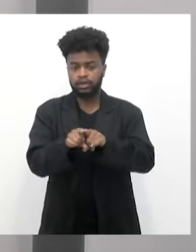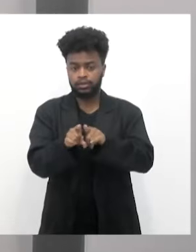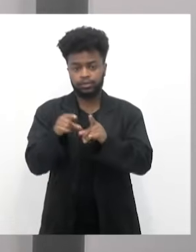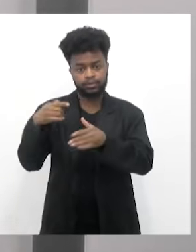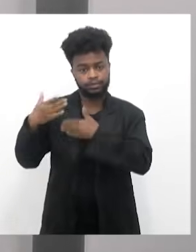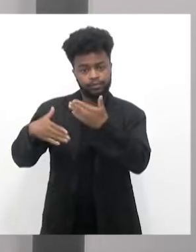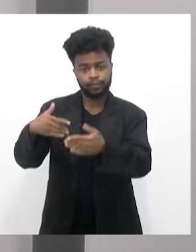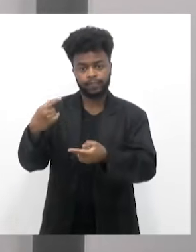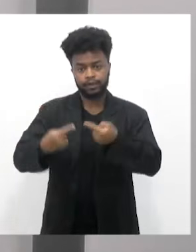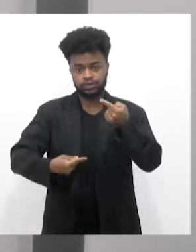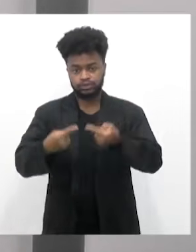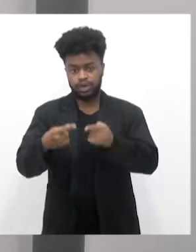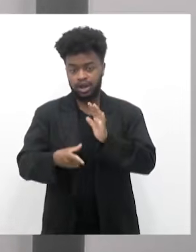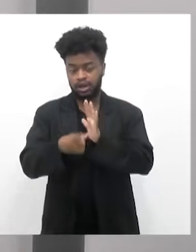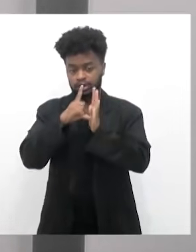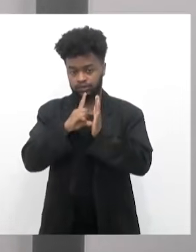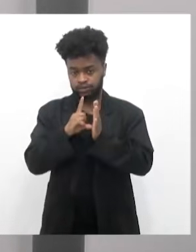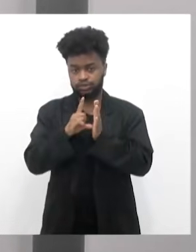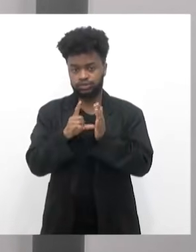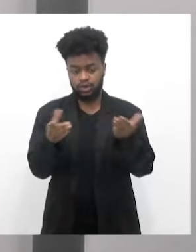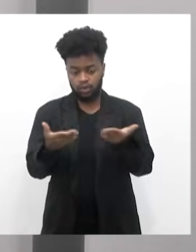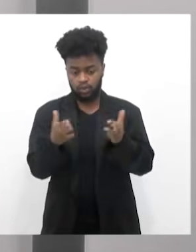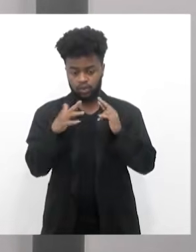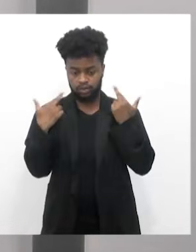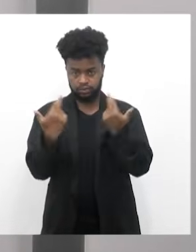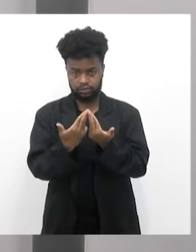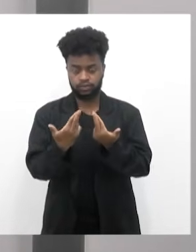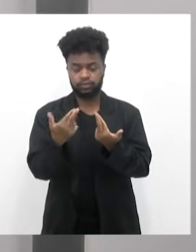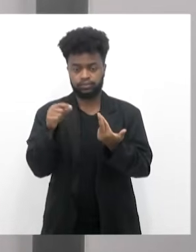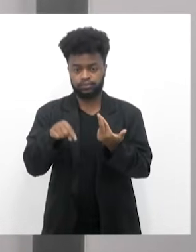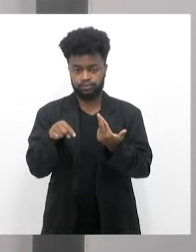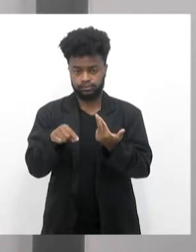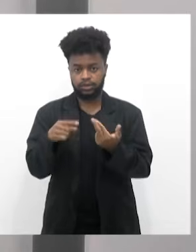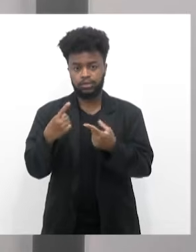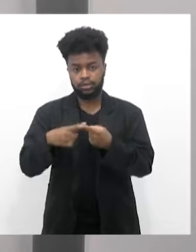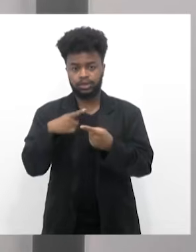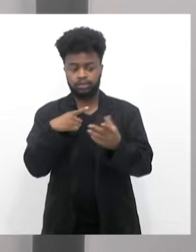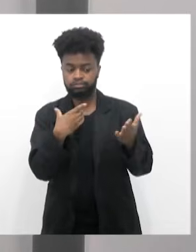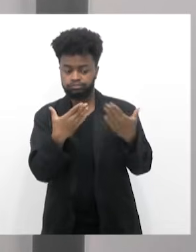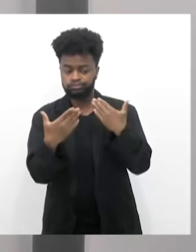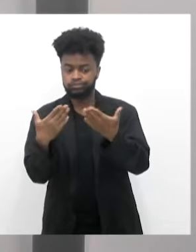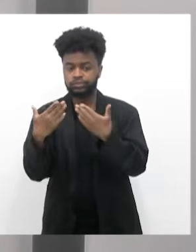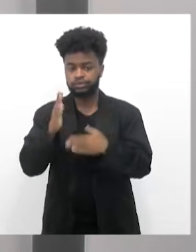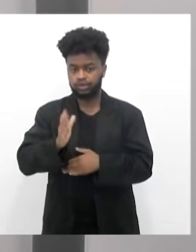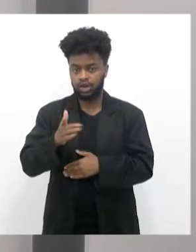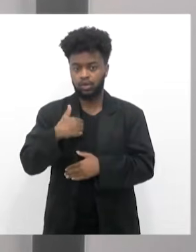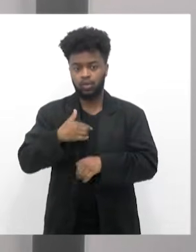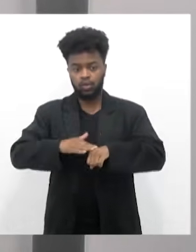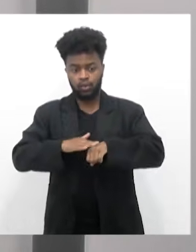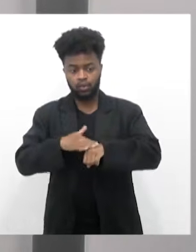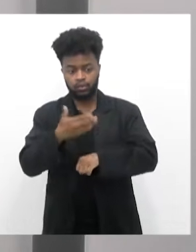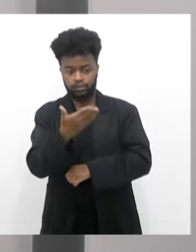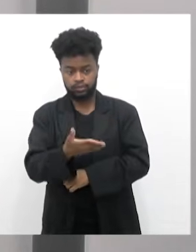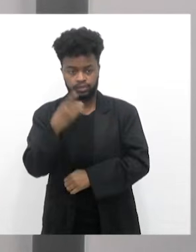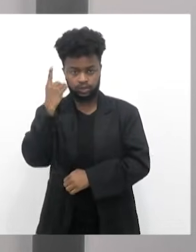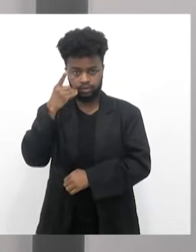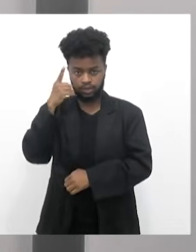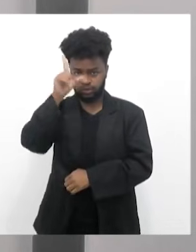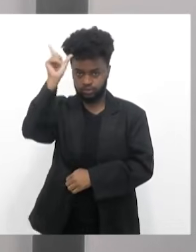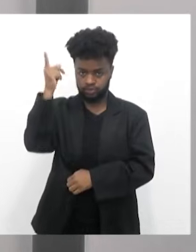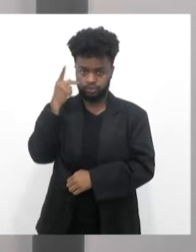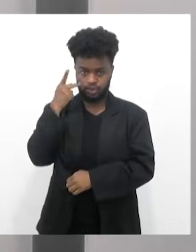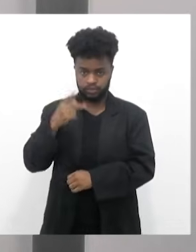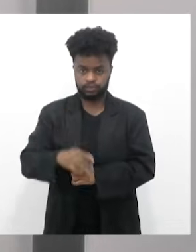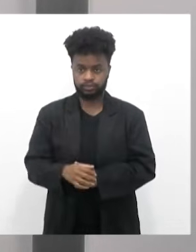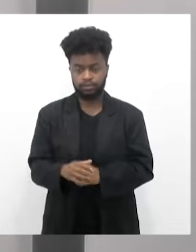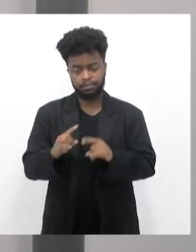processo de discussão que antecedeu a essa reunião, como eu falei, o diálogo que tivemos, tive uma conversa com o deputado Luiz Paulo,